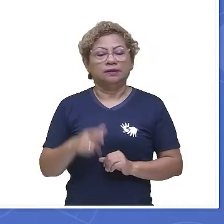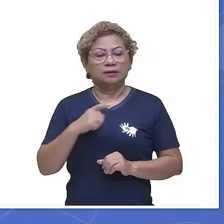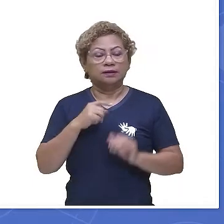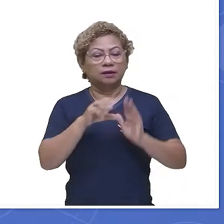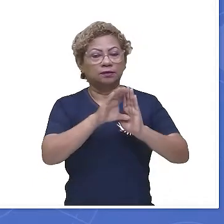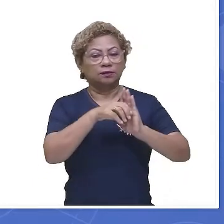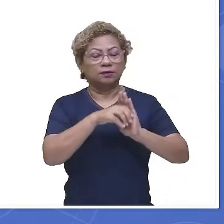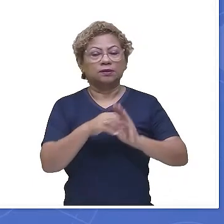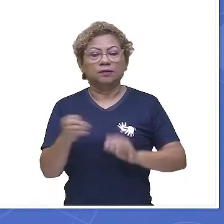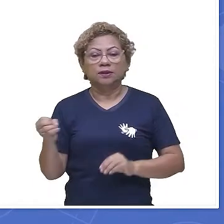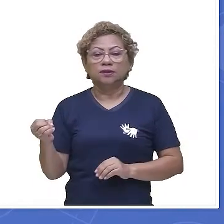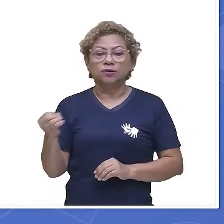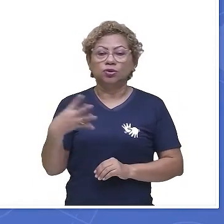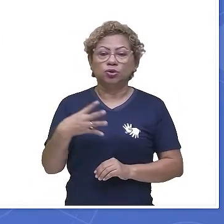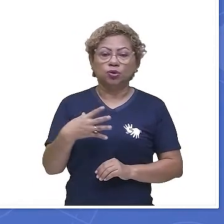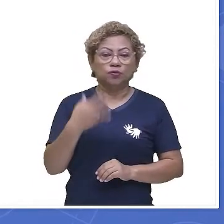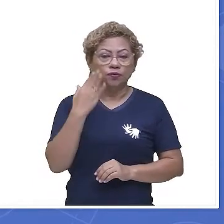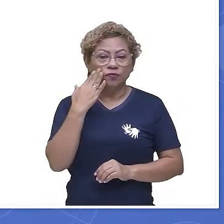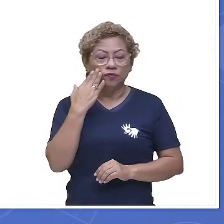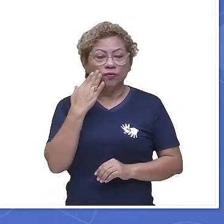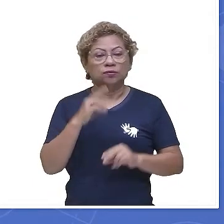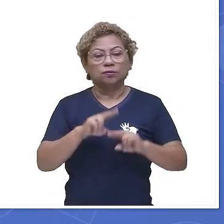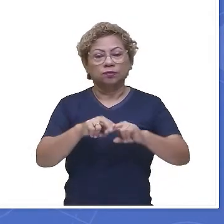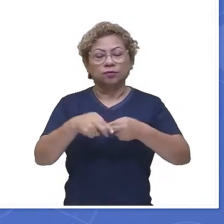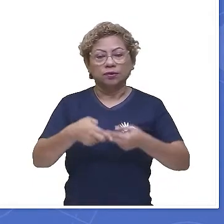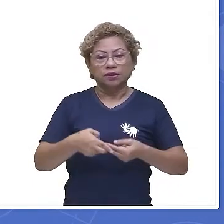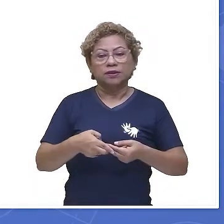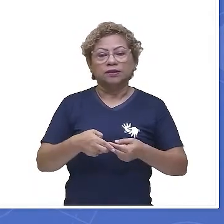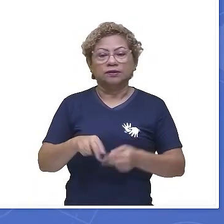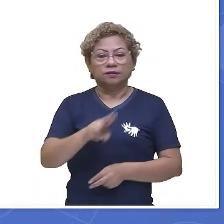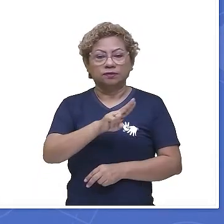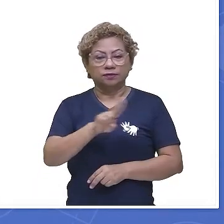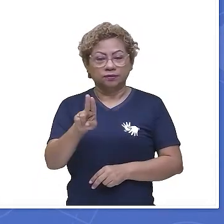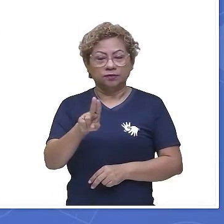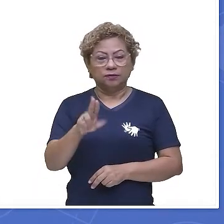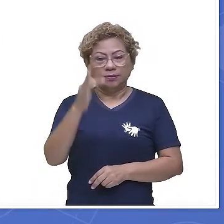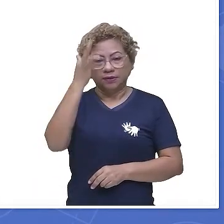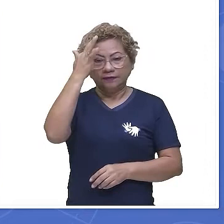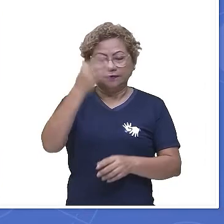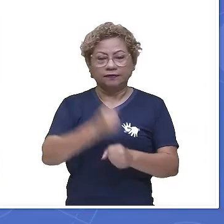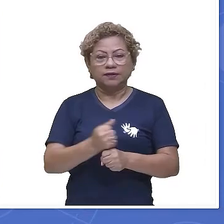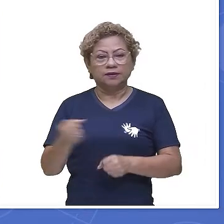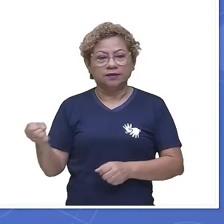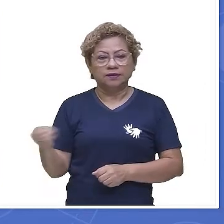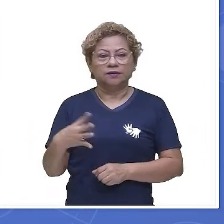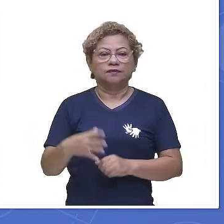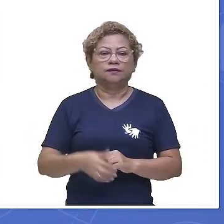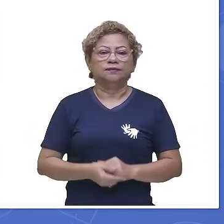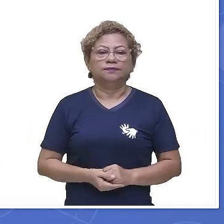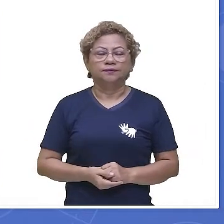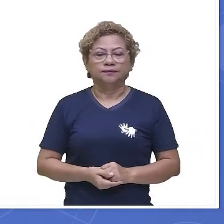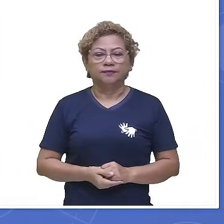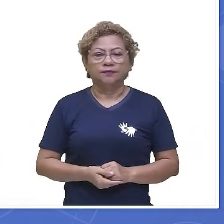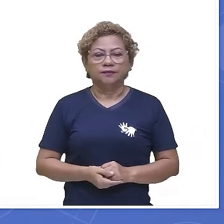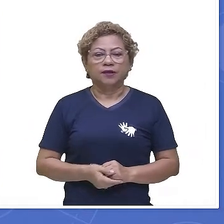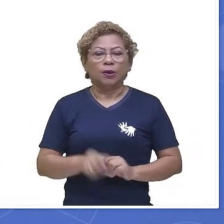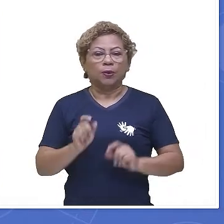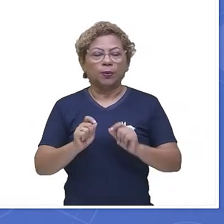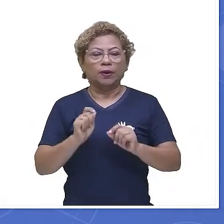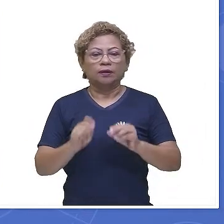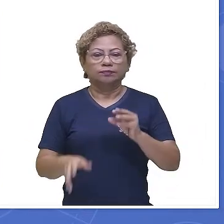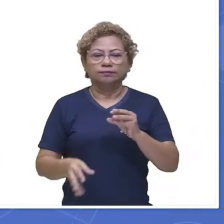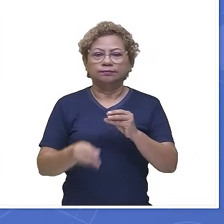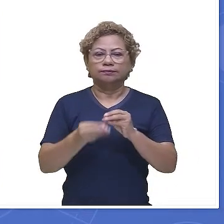mais atual, mais moderno, por isso que recebeu o nome de física moderna. É a denominação dada ao conjunto